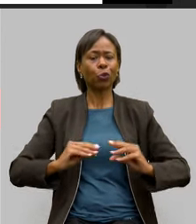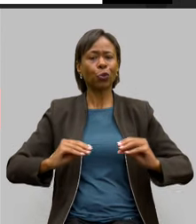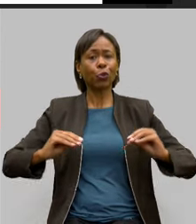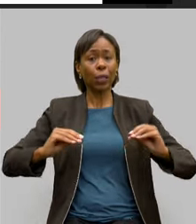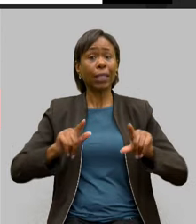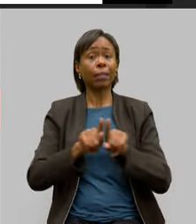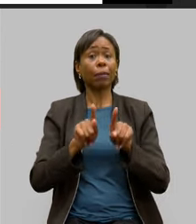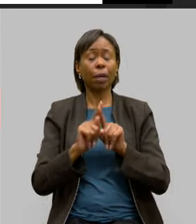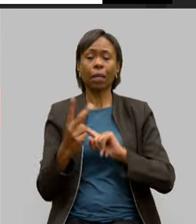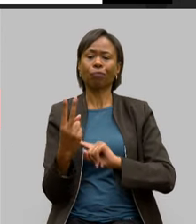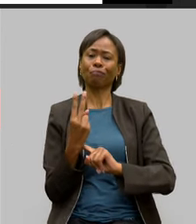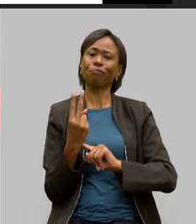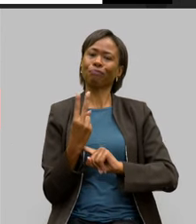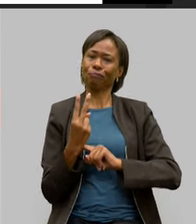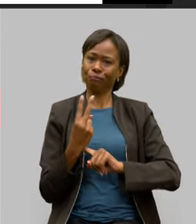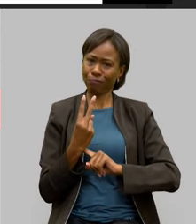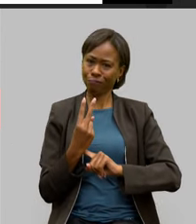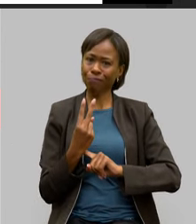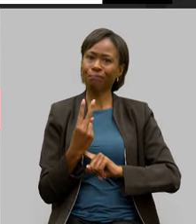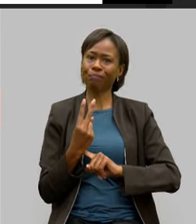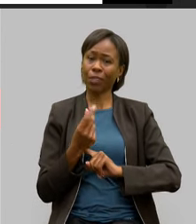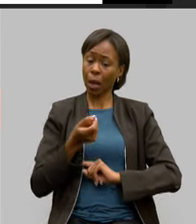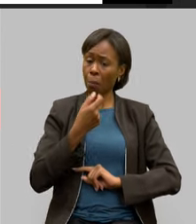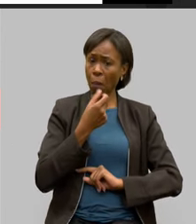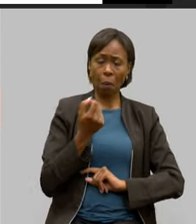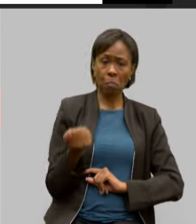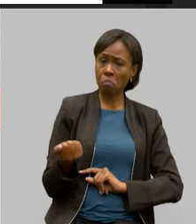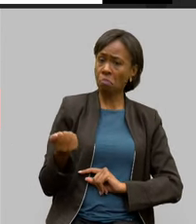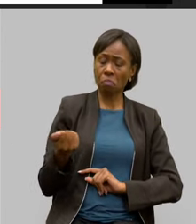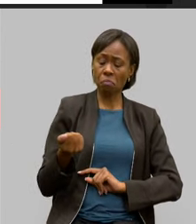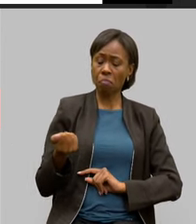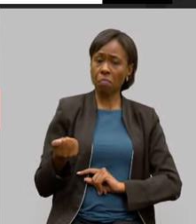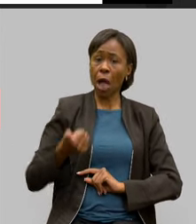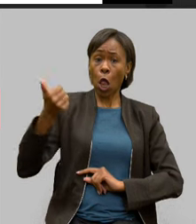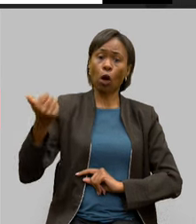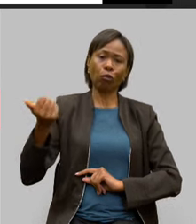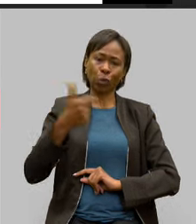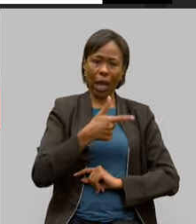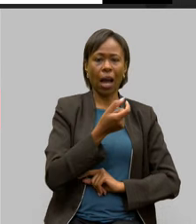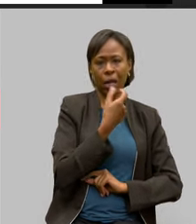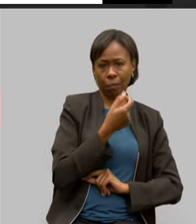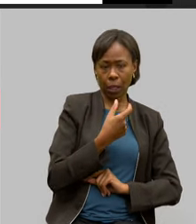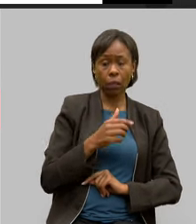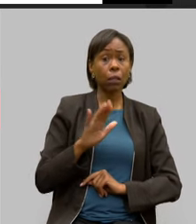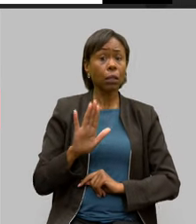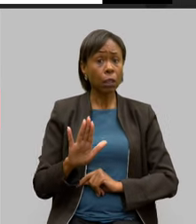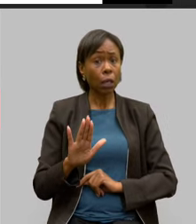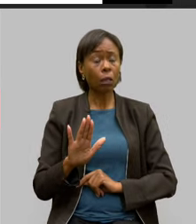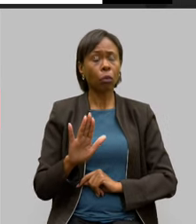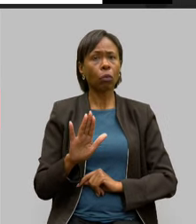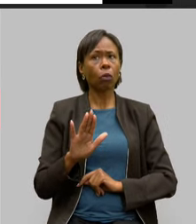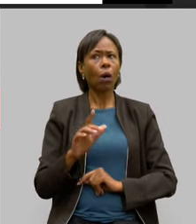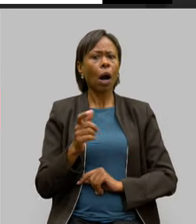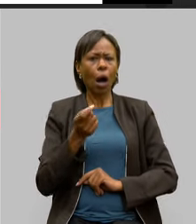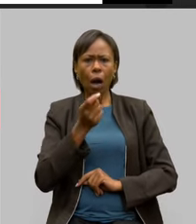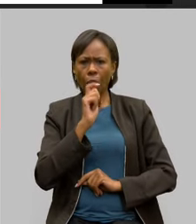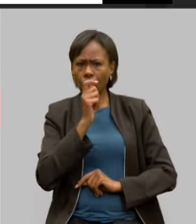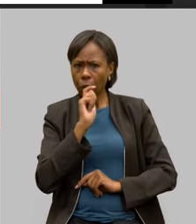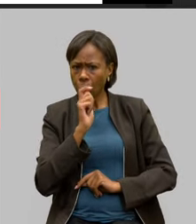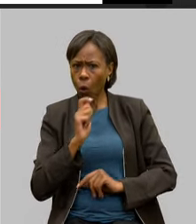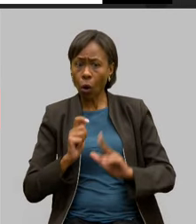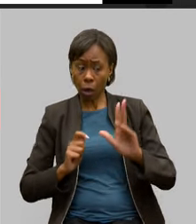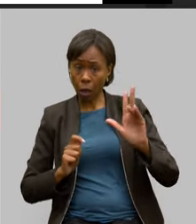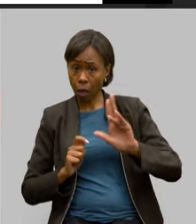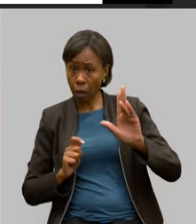neuroprotetor então a inserção dos produtos à base da maconha na política pública estadual ela é importante